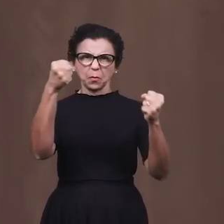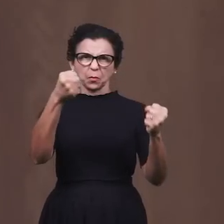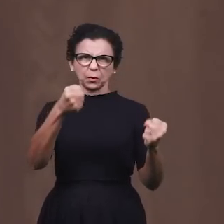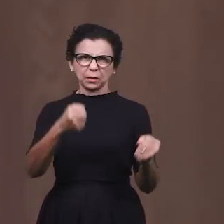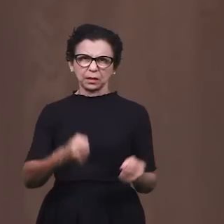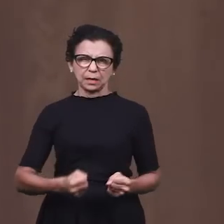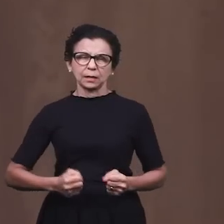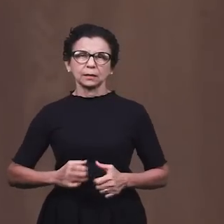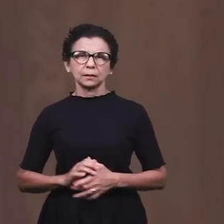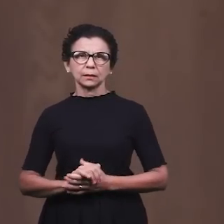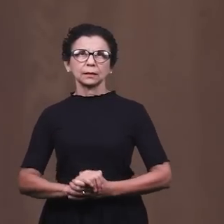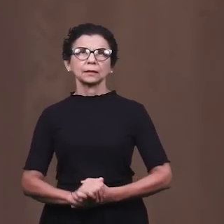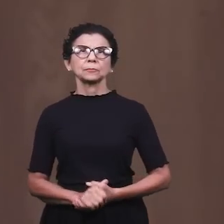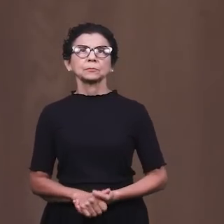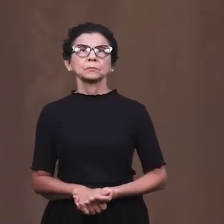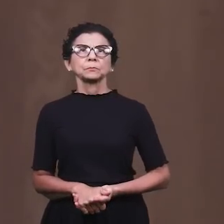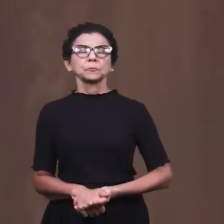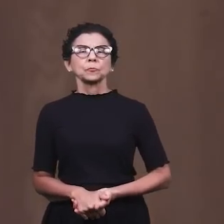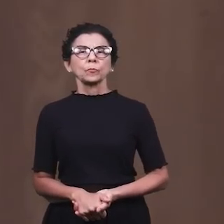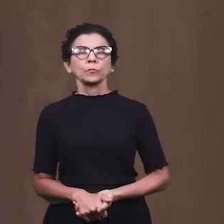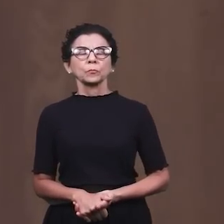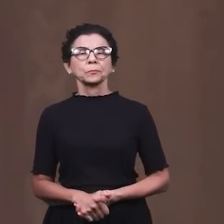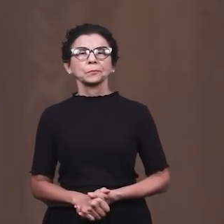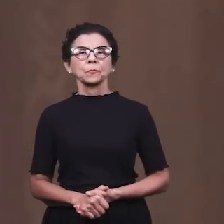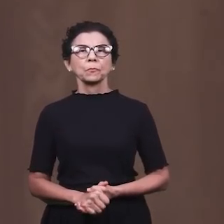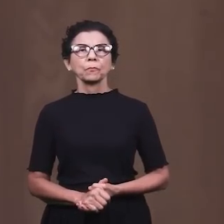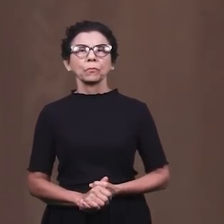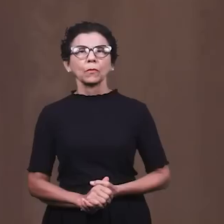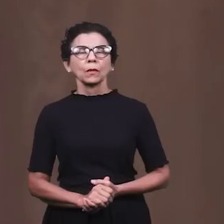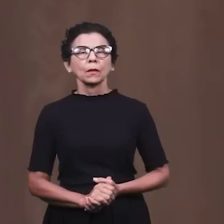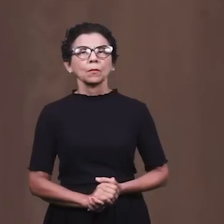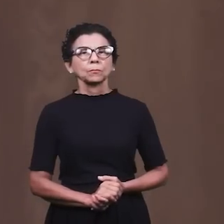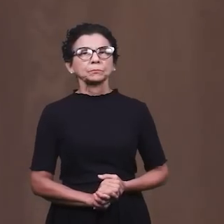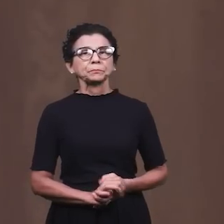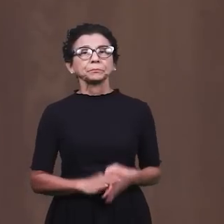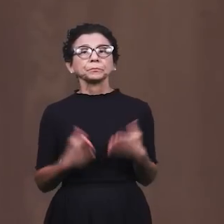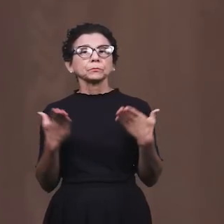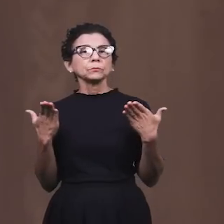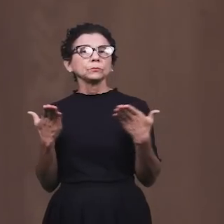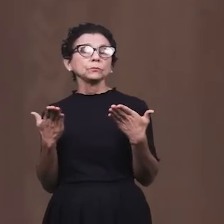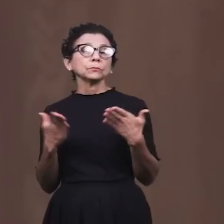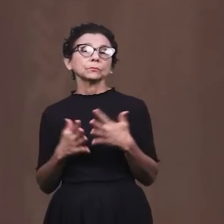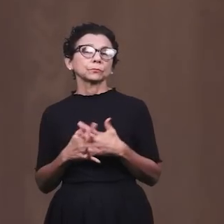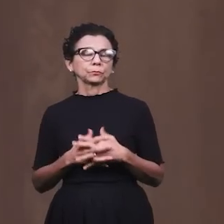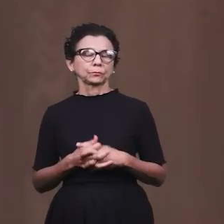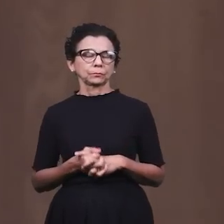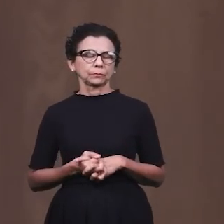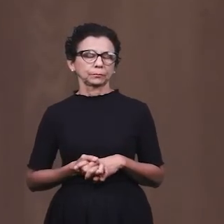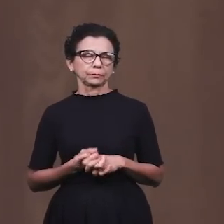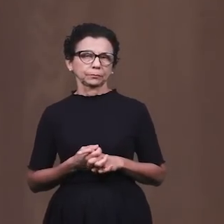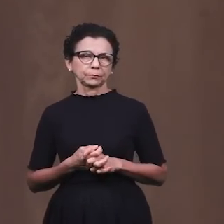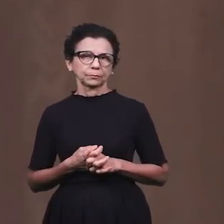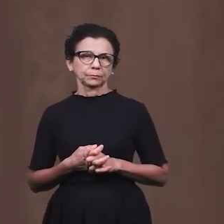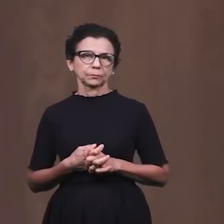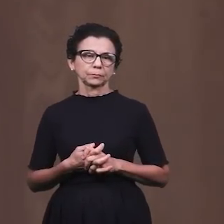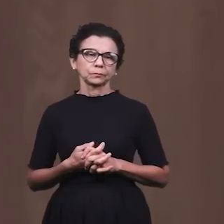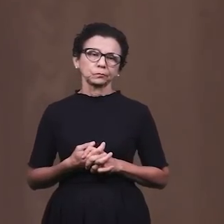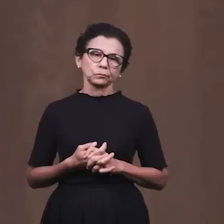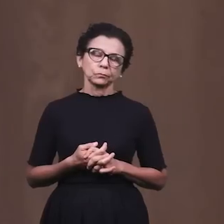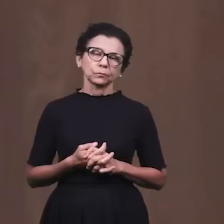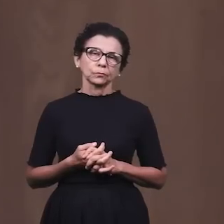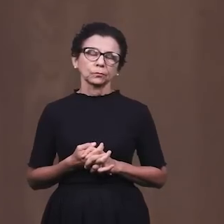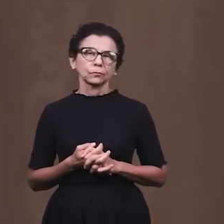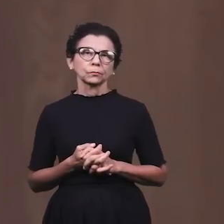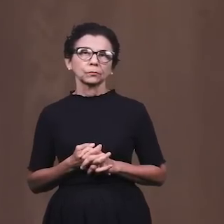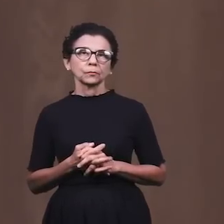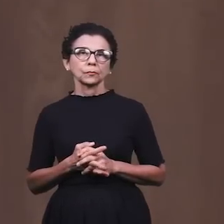expressão que o Senhor Jesus usou. Muito bem. Agora, nos dias de hoje, qual é a compreensão que nós temos com relação aos